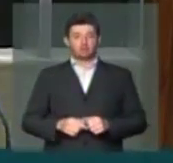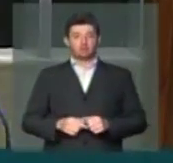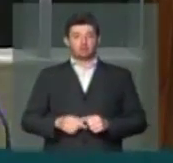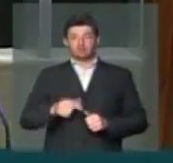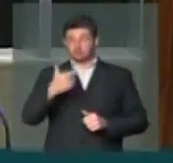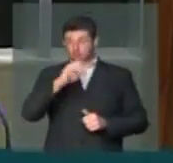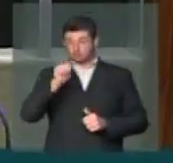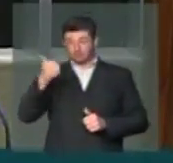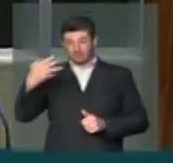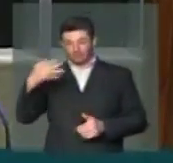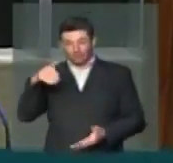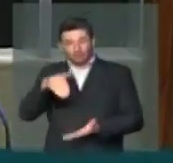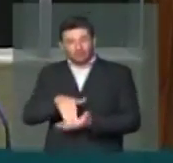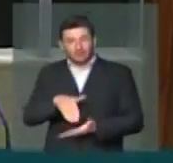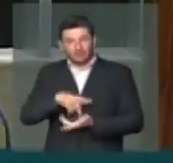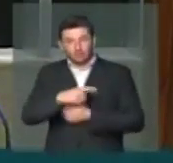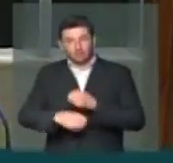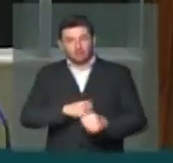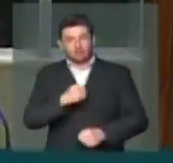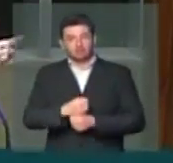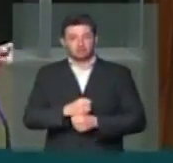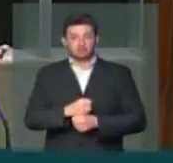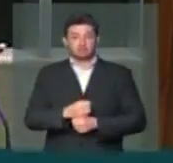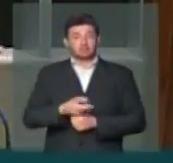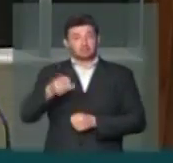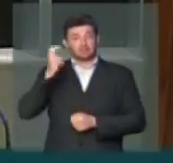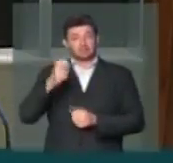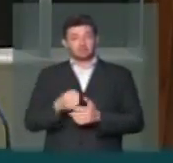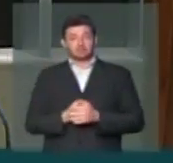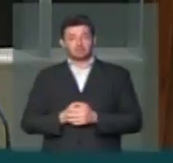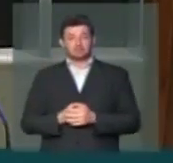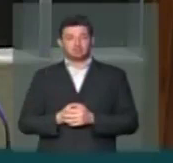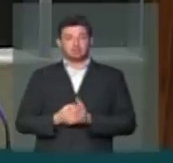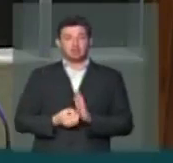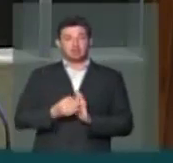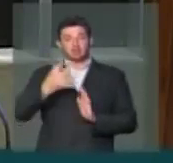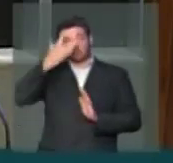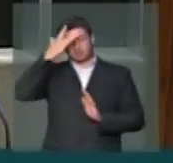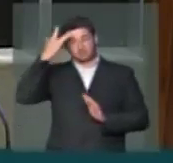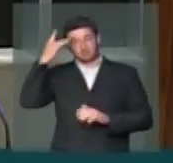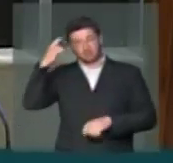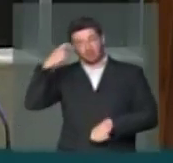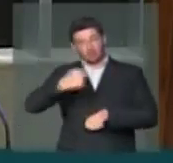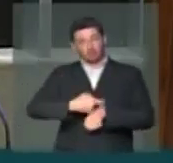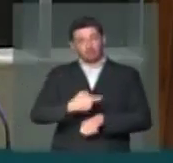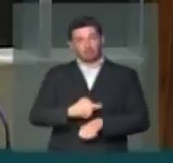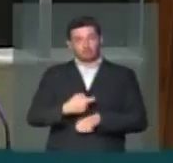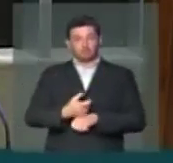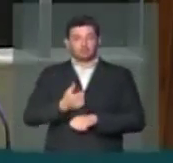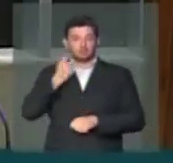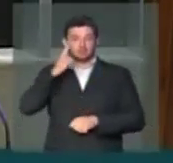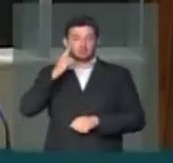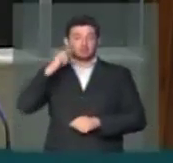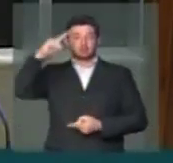deste 2014. Veja-se, o número de analfabetos, isso é positivo,